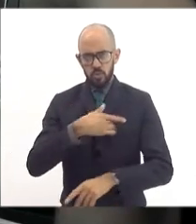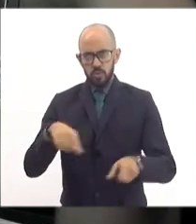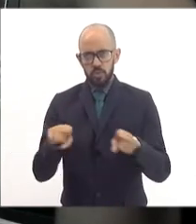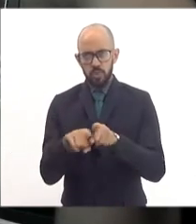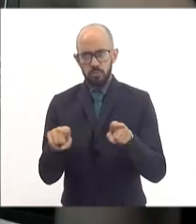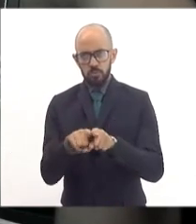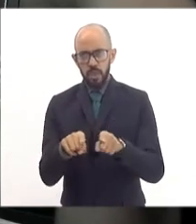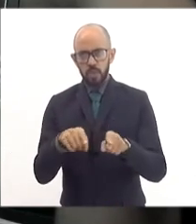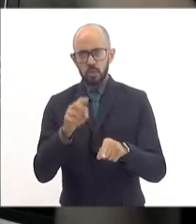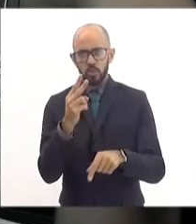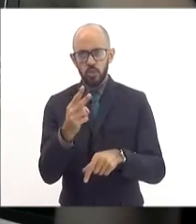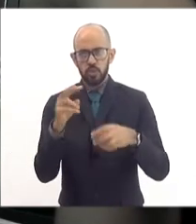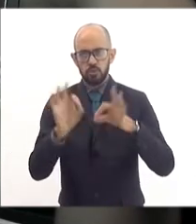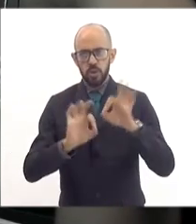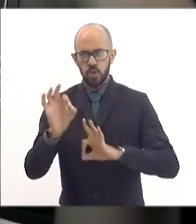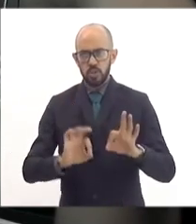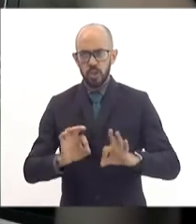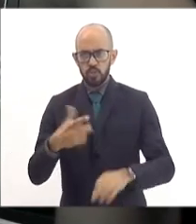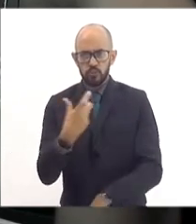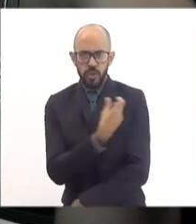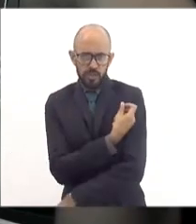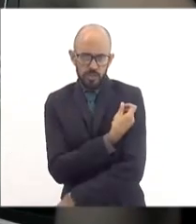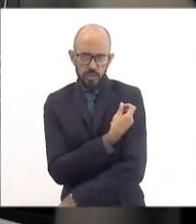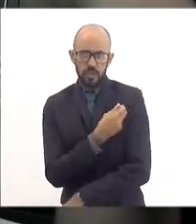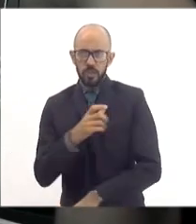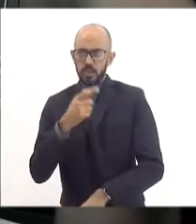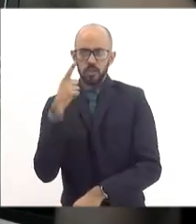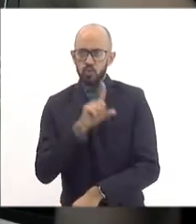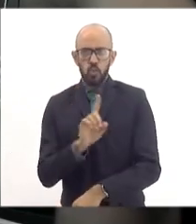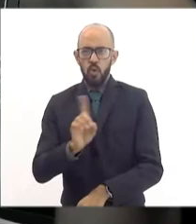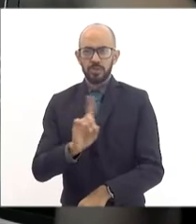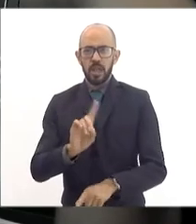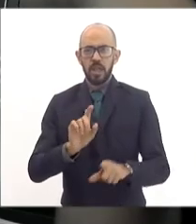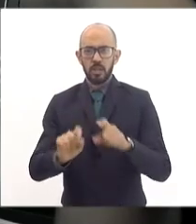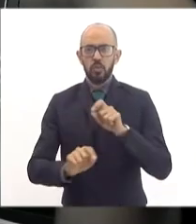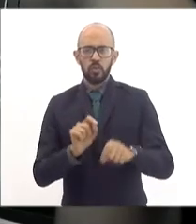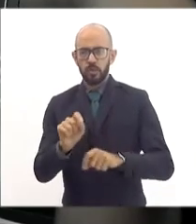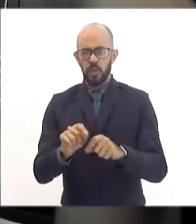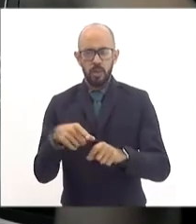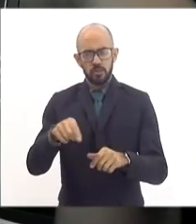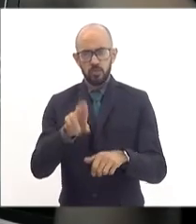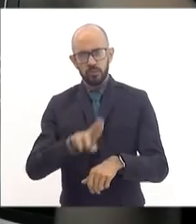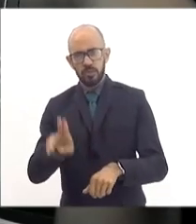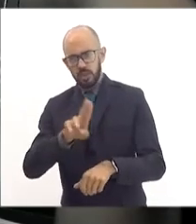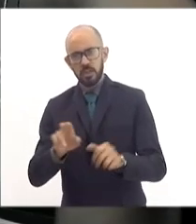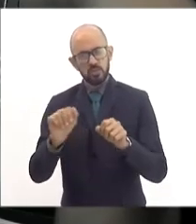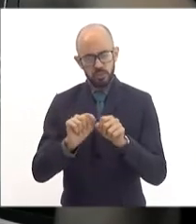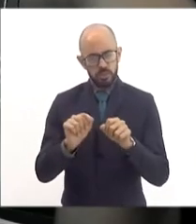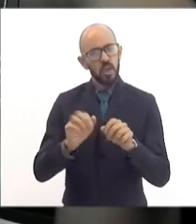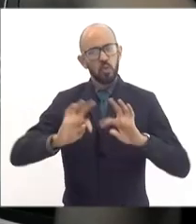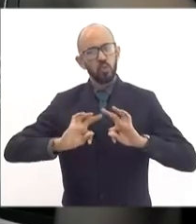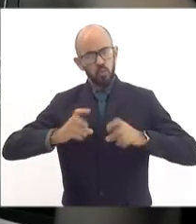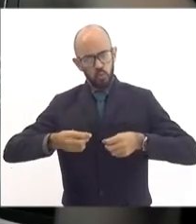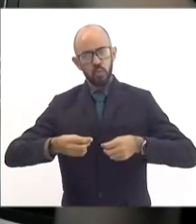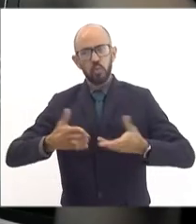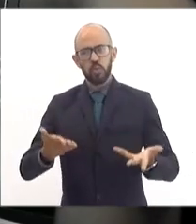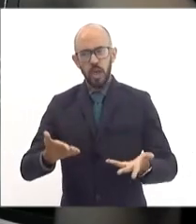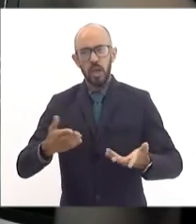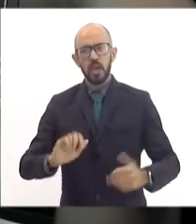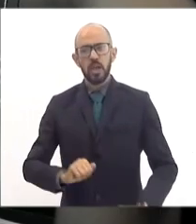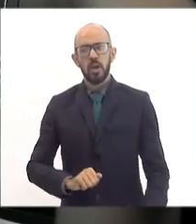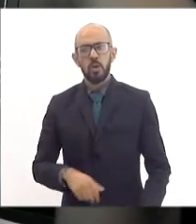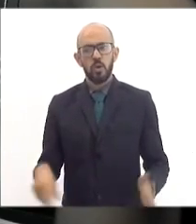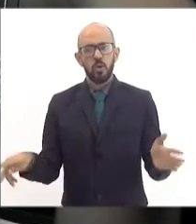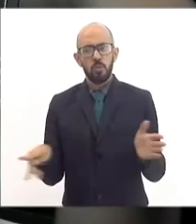de vacina na ponta aí, que a gente não consegue, né? As universidades fizeram tudo, o próprio